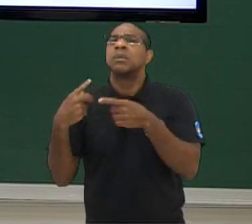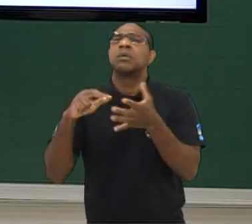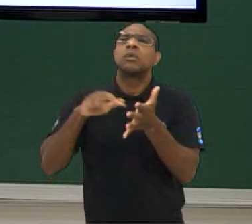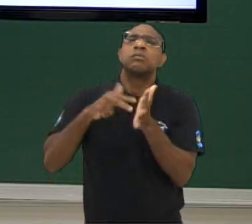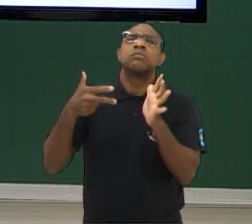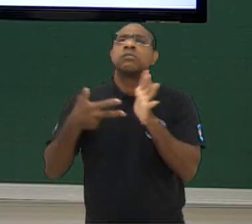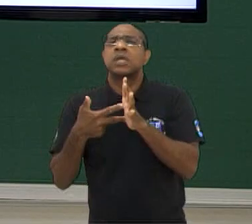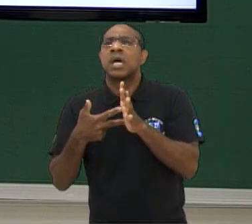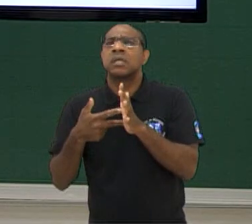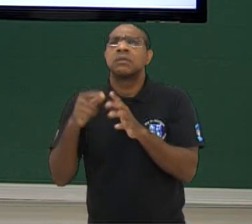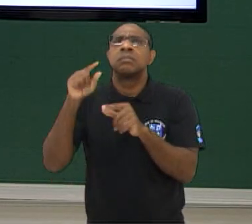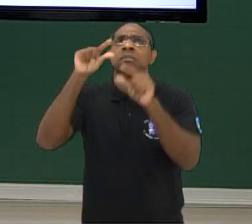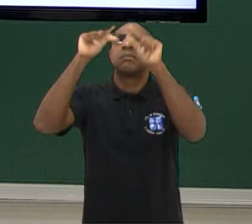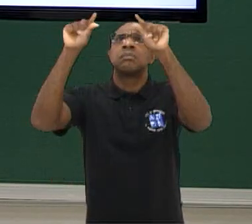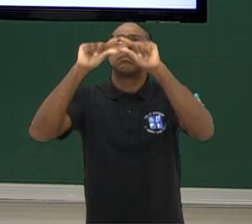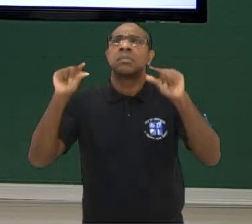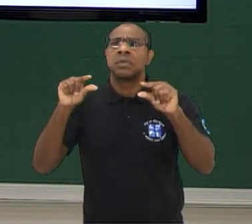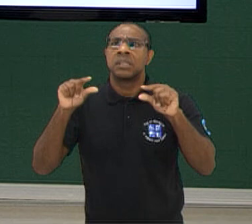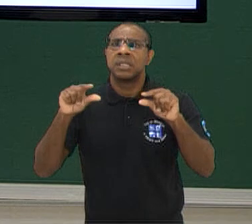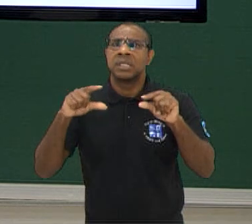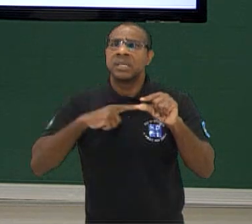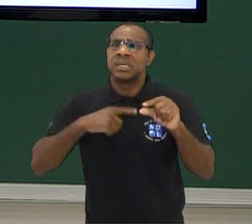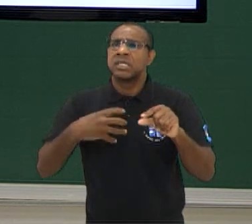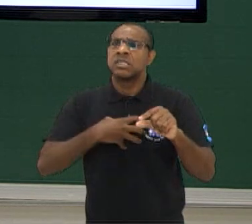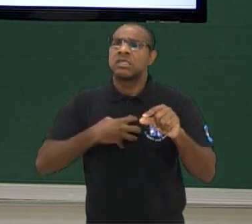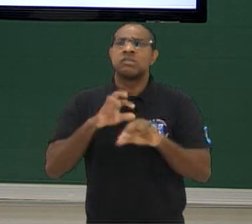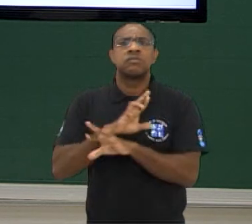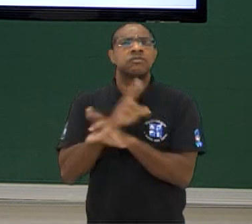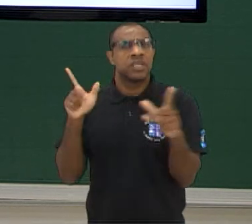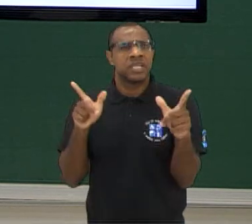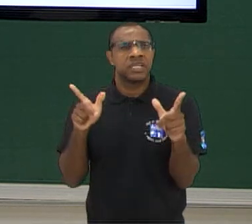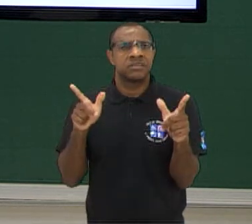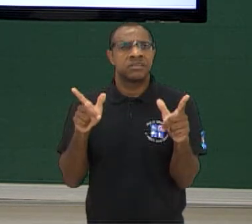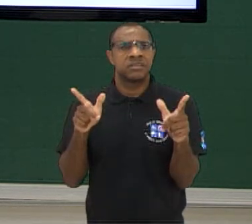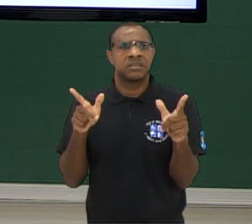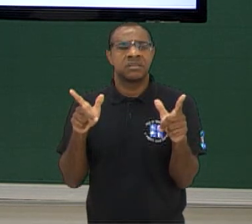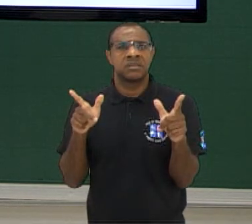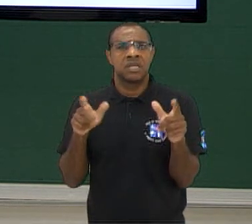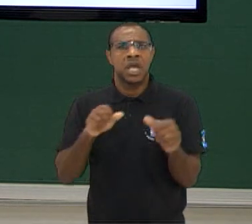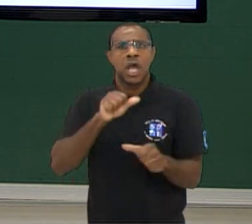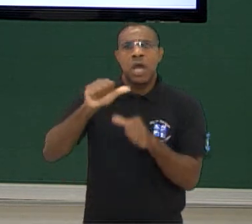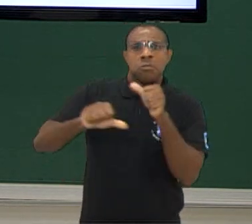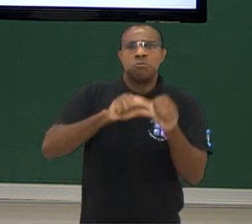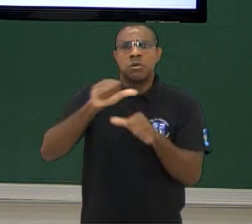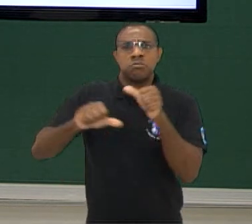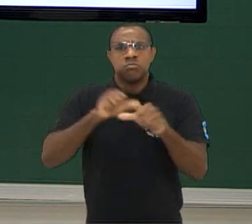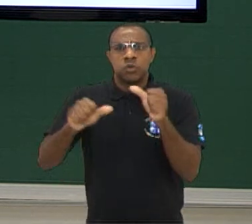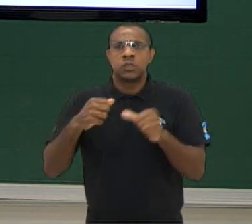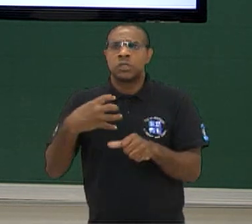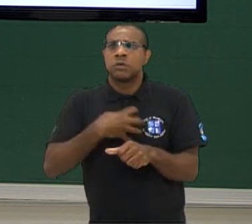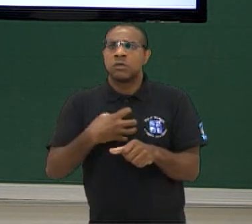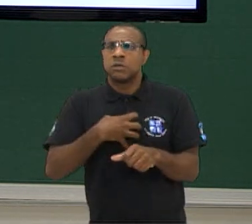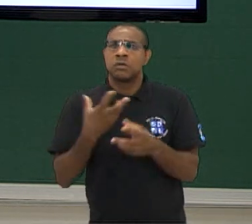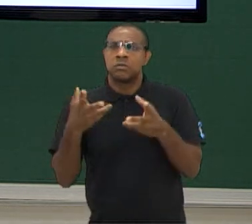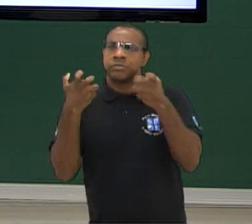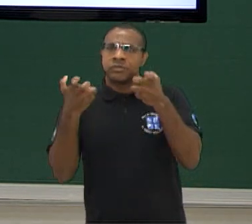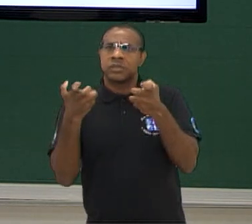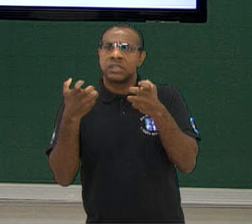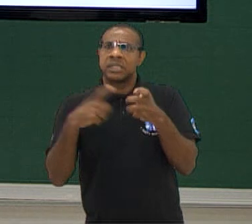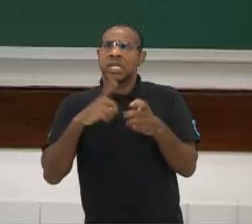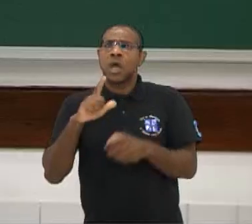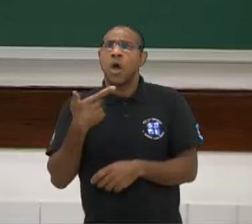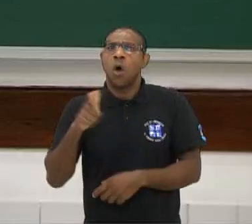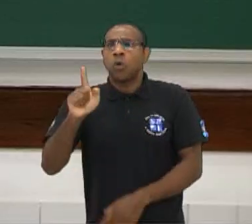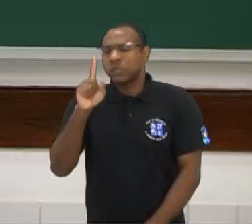delas? Será que tem mudança de sentido? Será que se eu esquecer de colocar uma crase quando eu estou fazendo um texto, será que eu posso dar uma outra